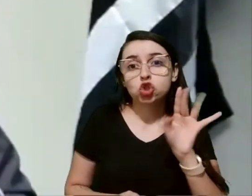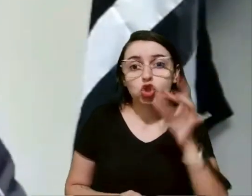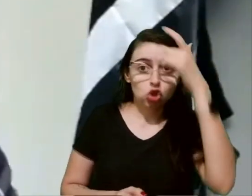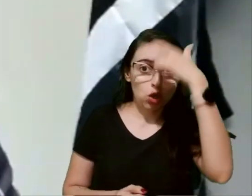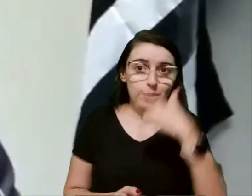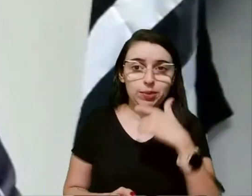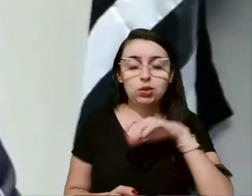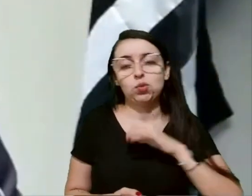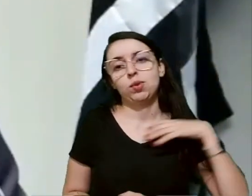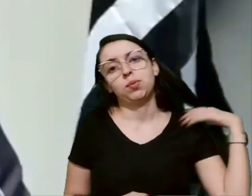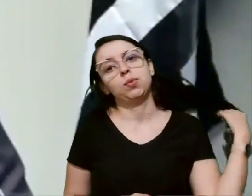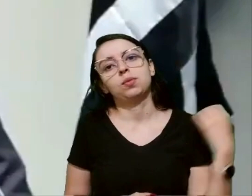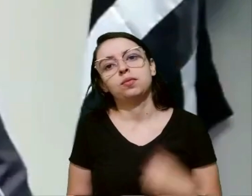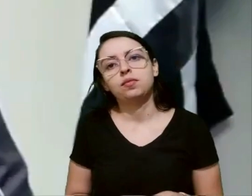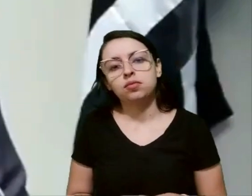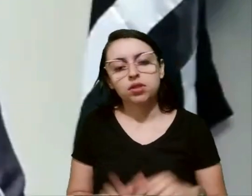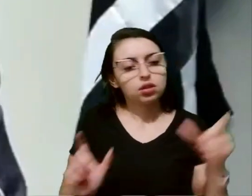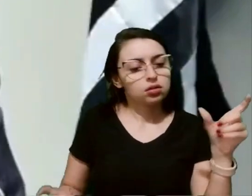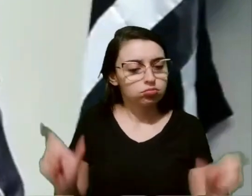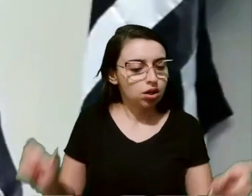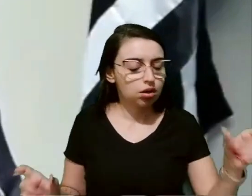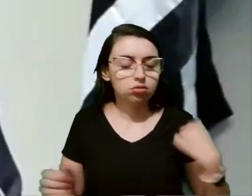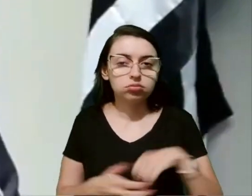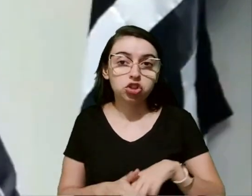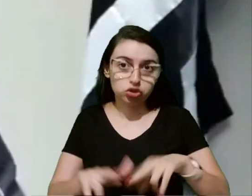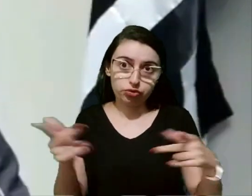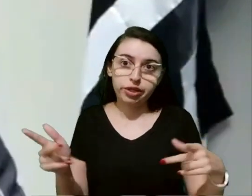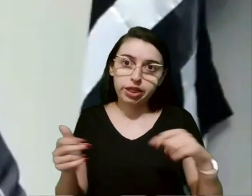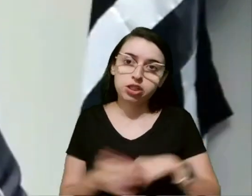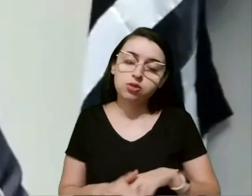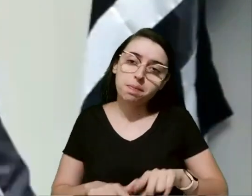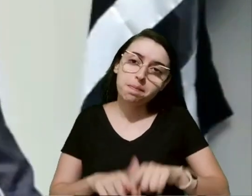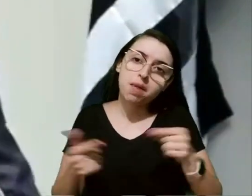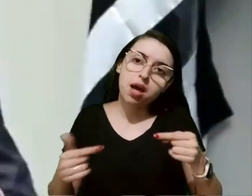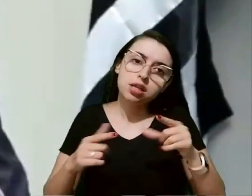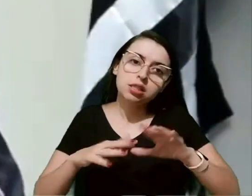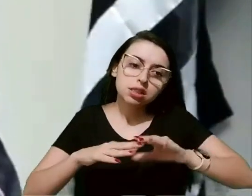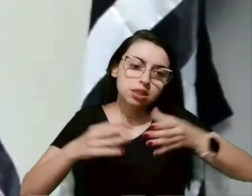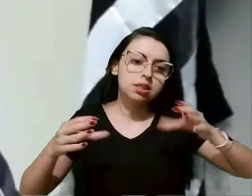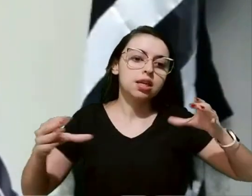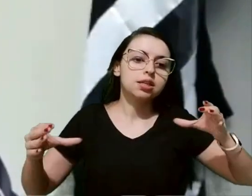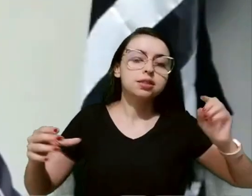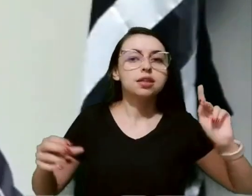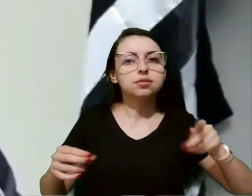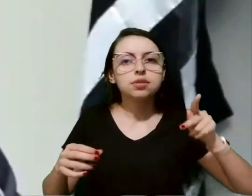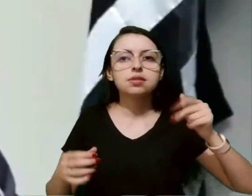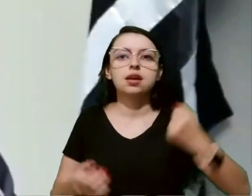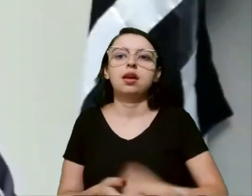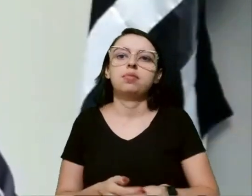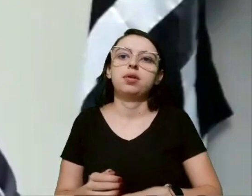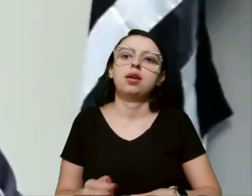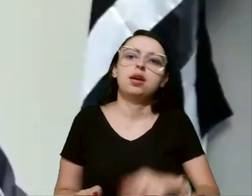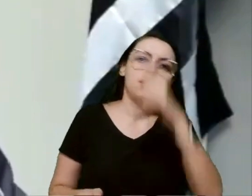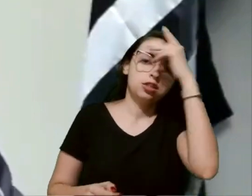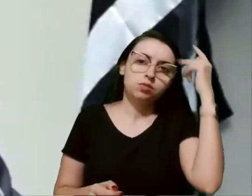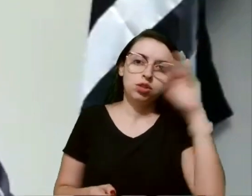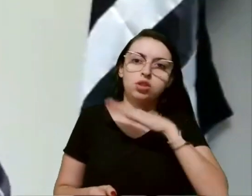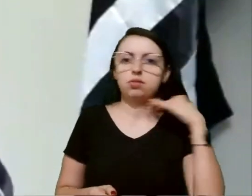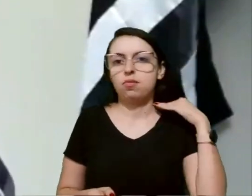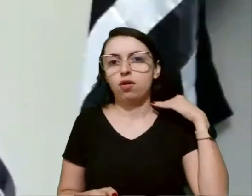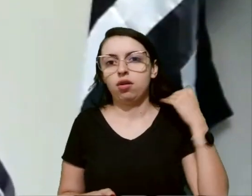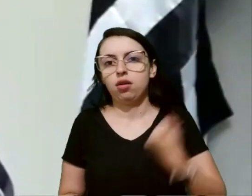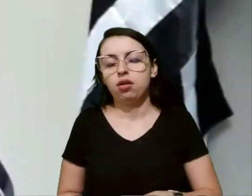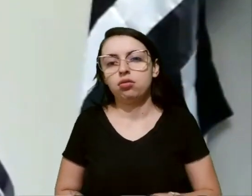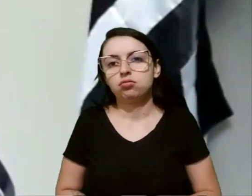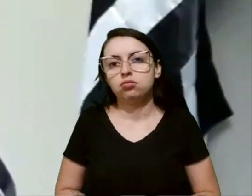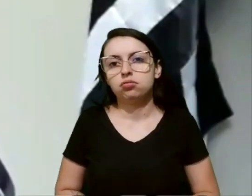individualíssimo, que move cada um. No entanto, as taxas de suicídio são constantes, e elas são diferentes